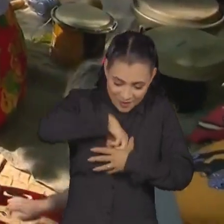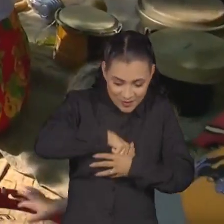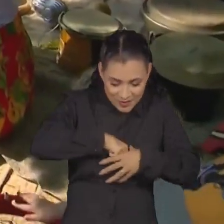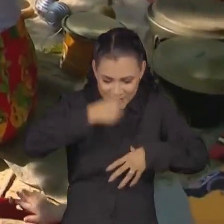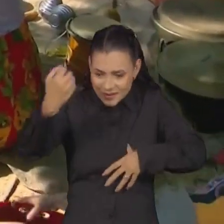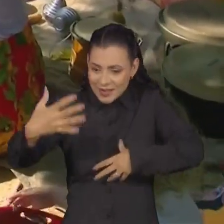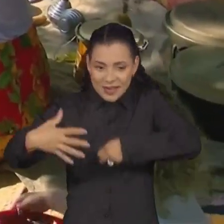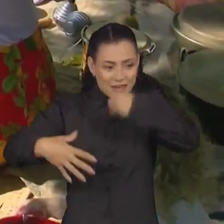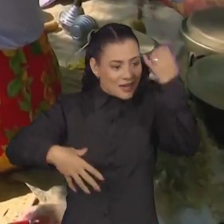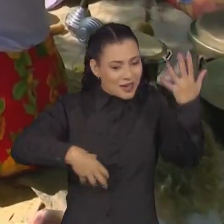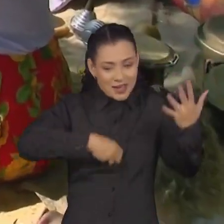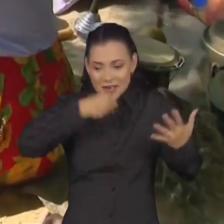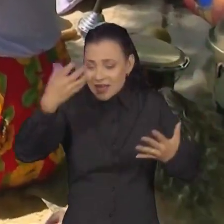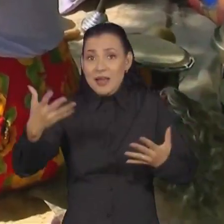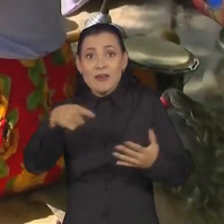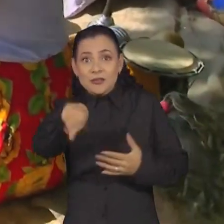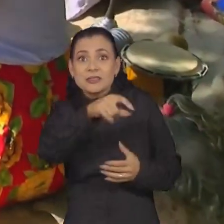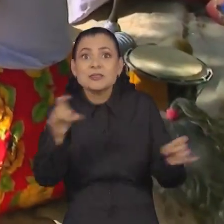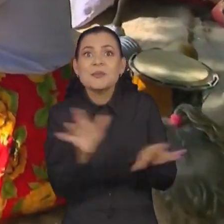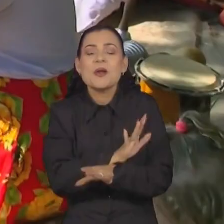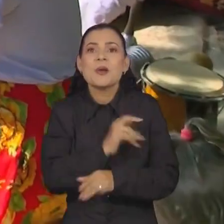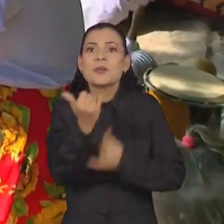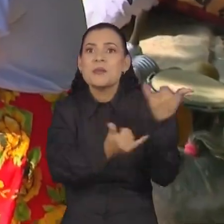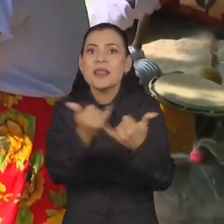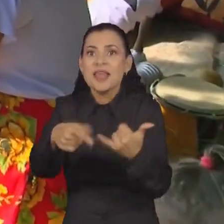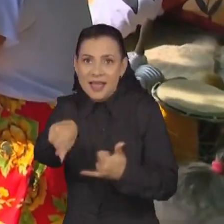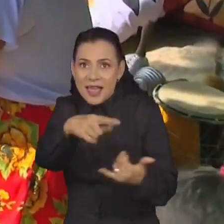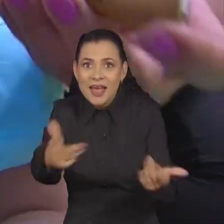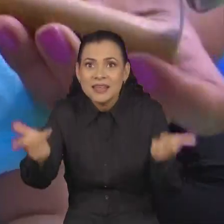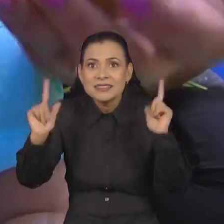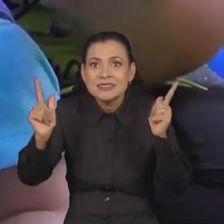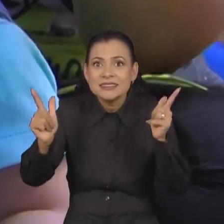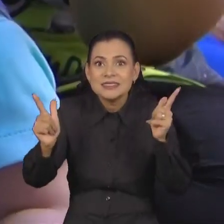estão prontos para brincar, para se divertir?